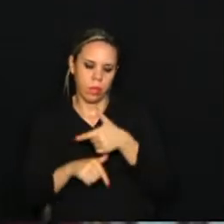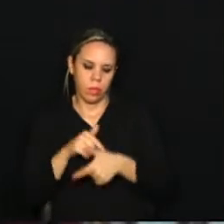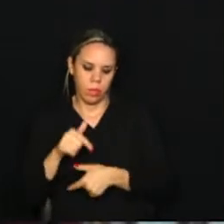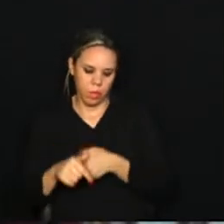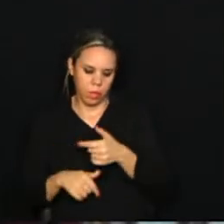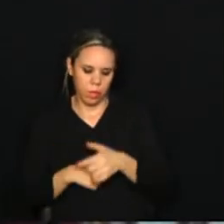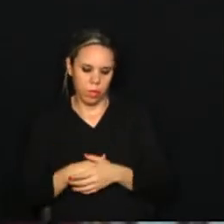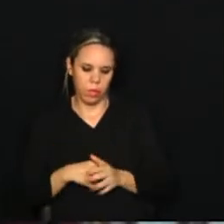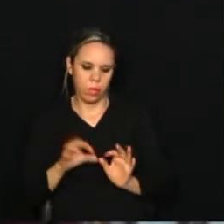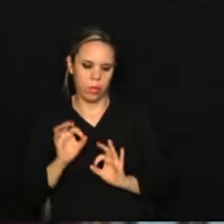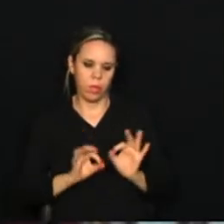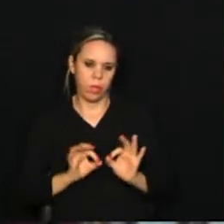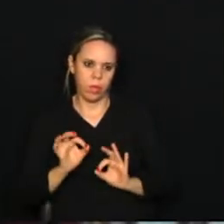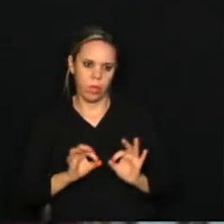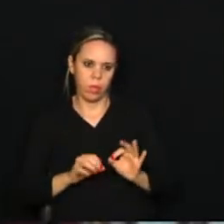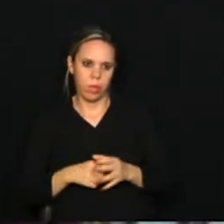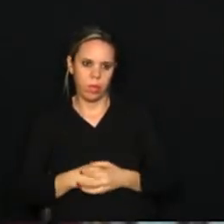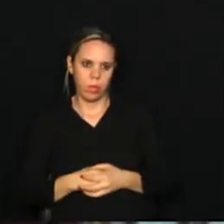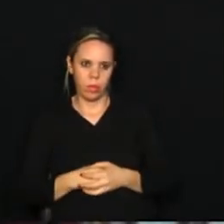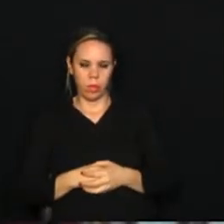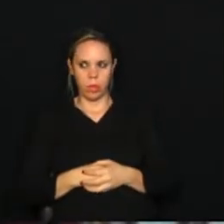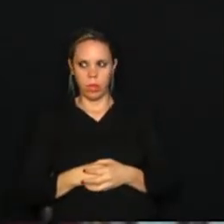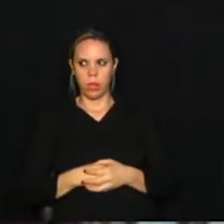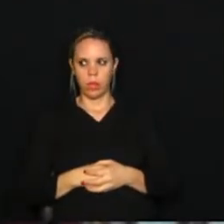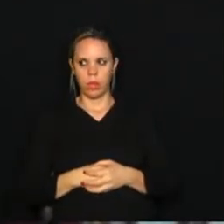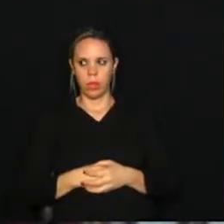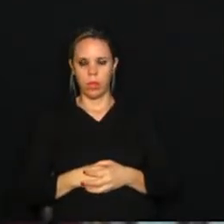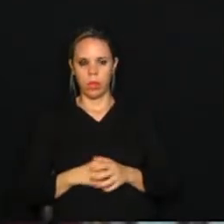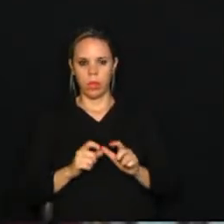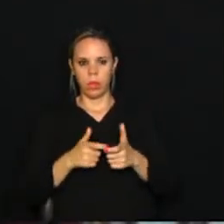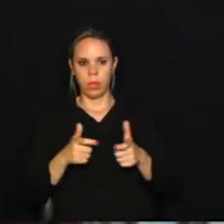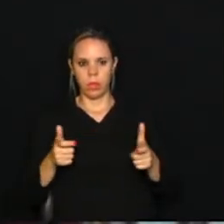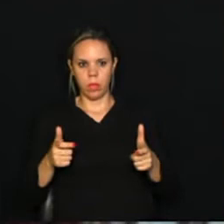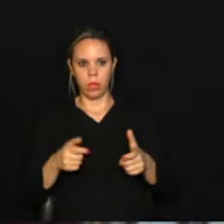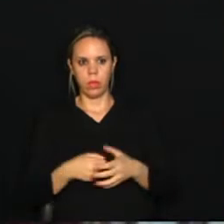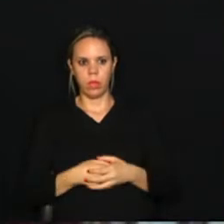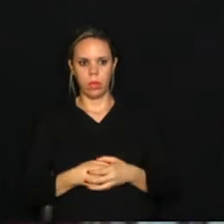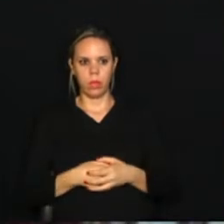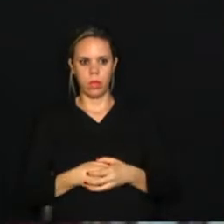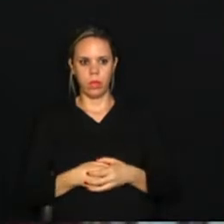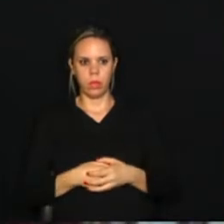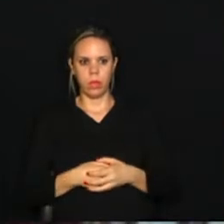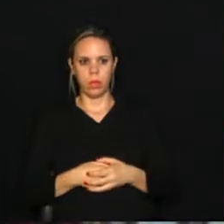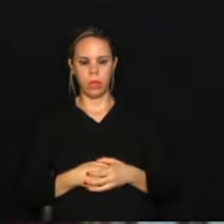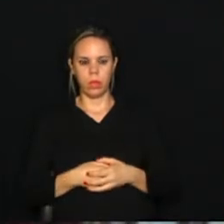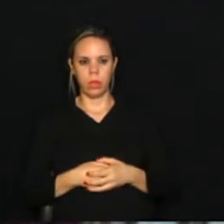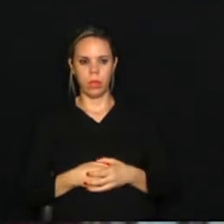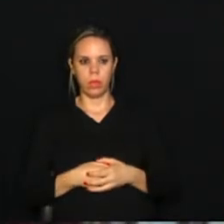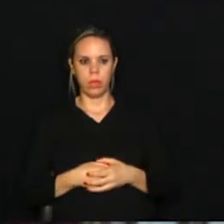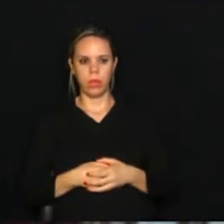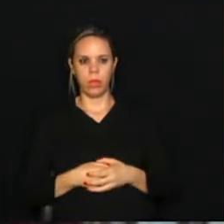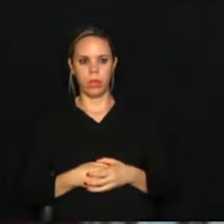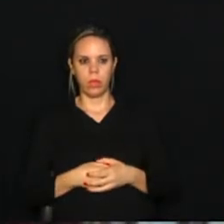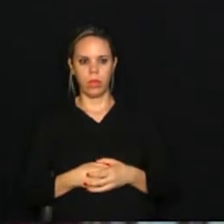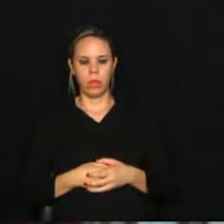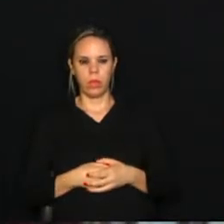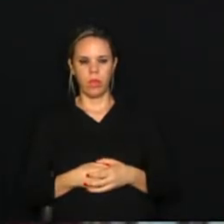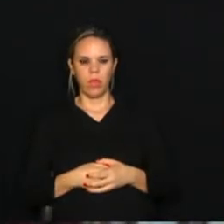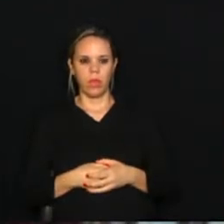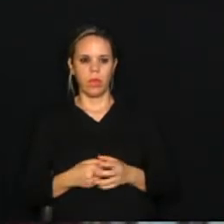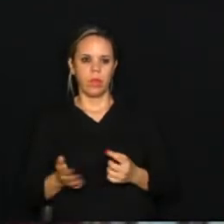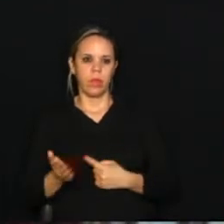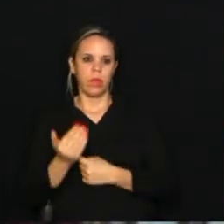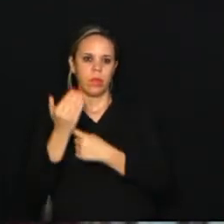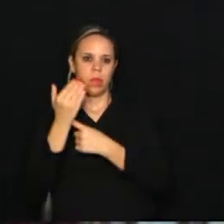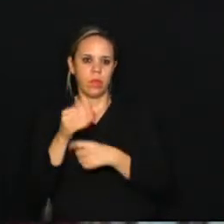com um planejamento de ampliar os recursos de